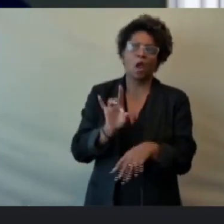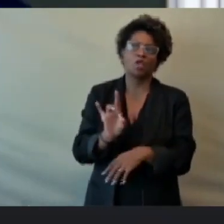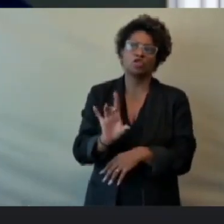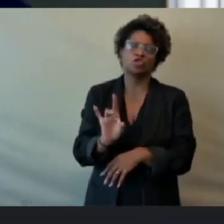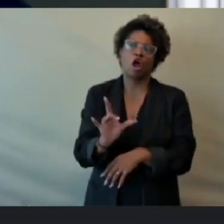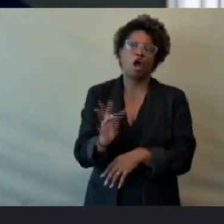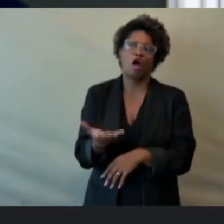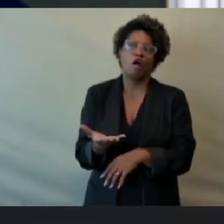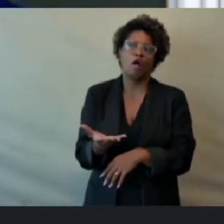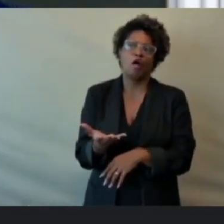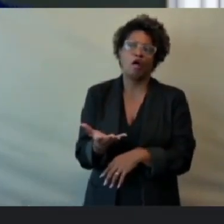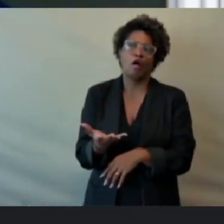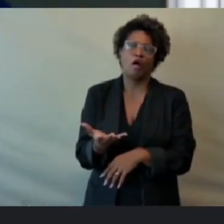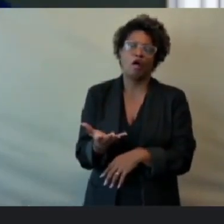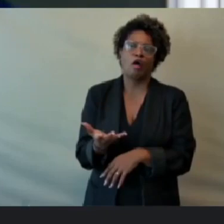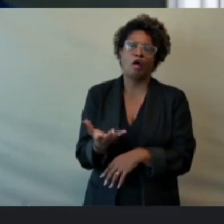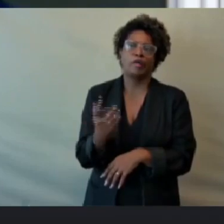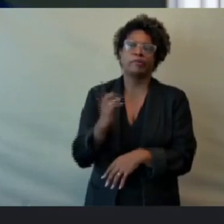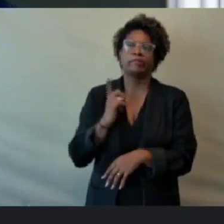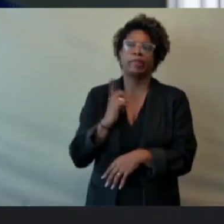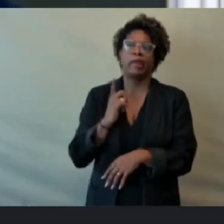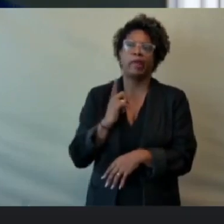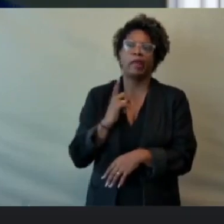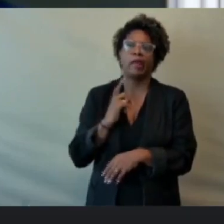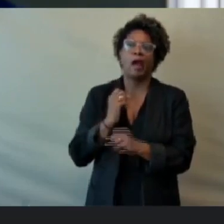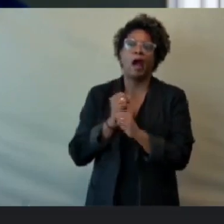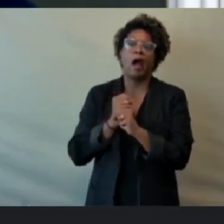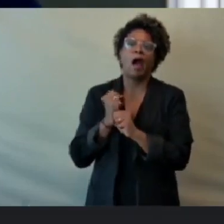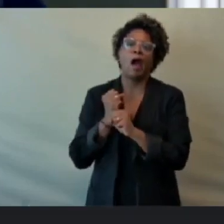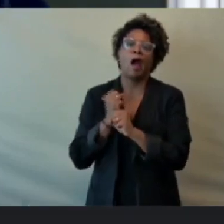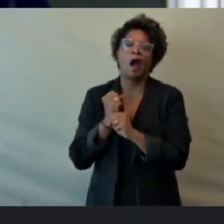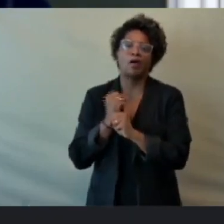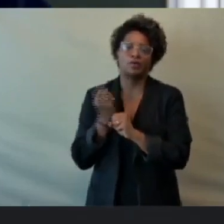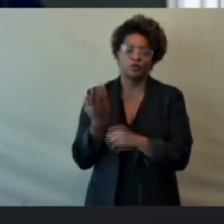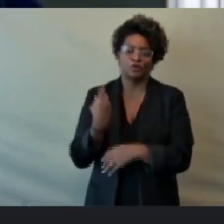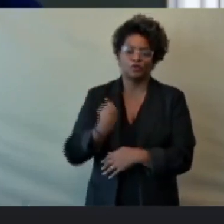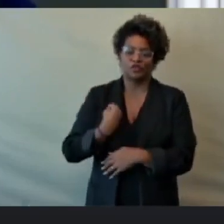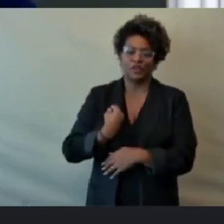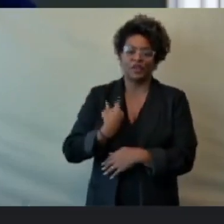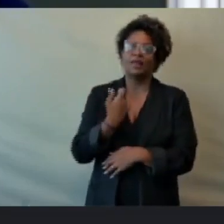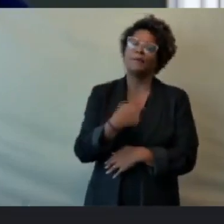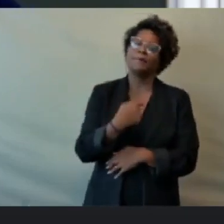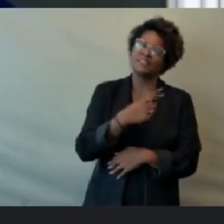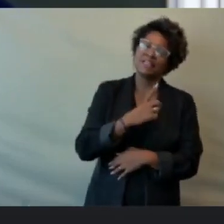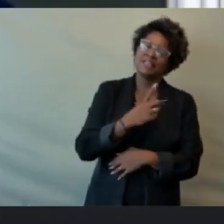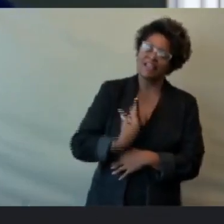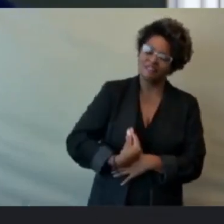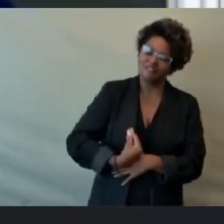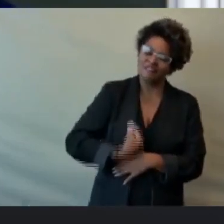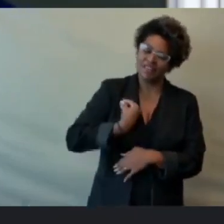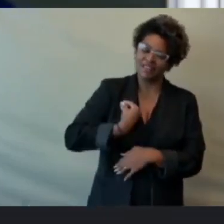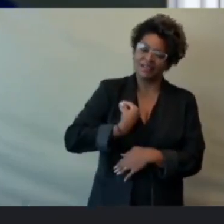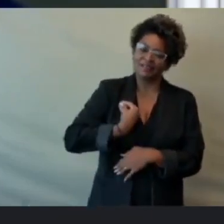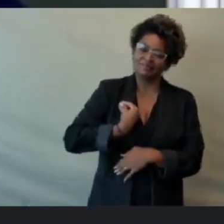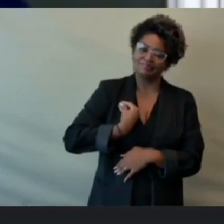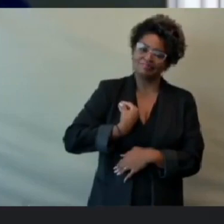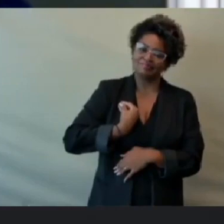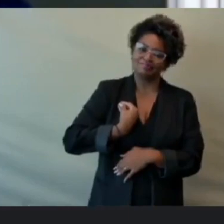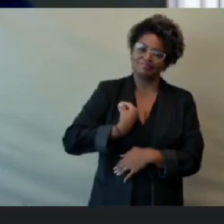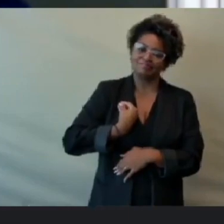anos à vida, nós temos que acrescentar vida aos anos vividos. E dentro das questões